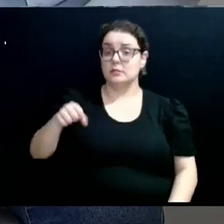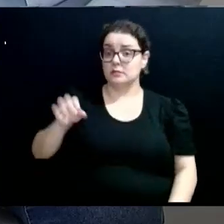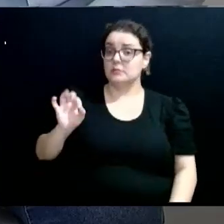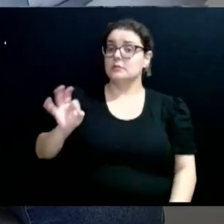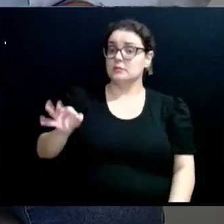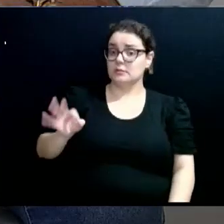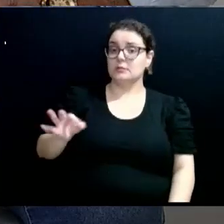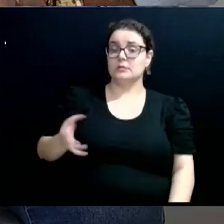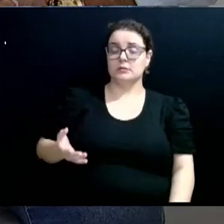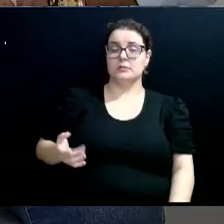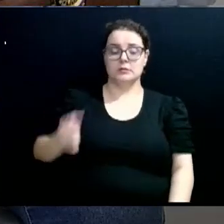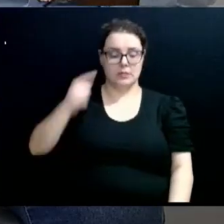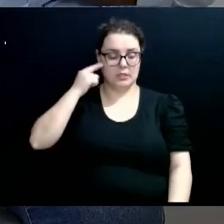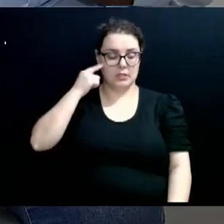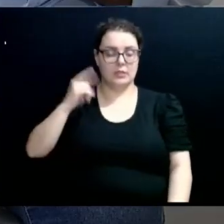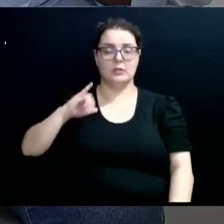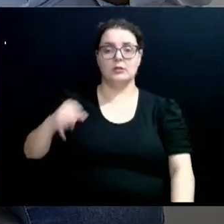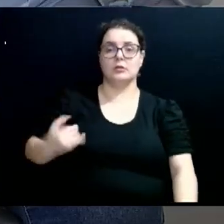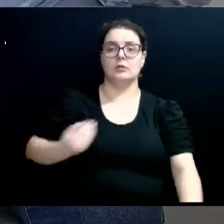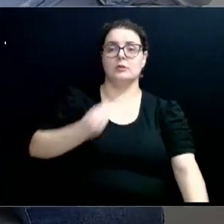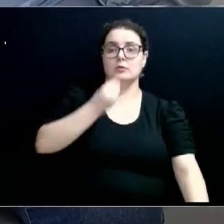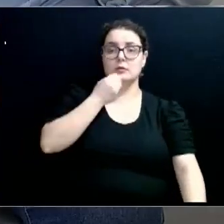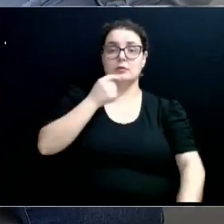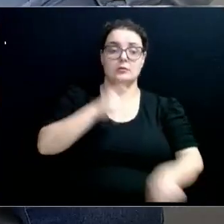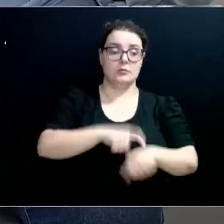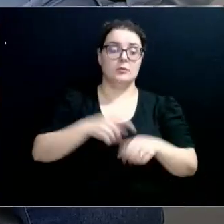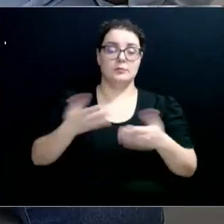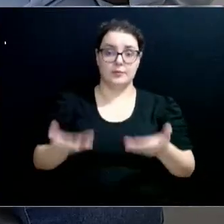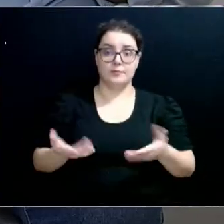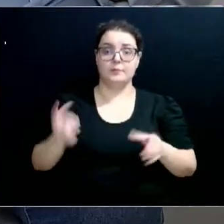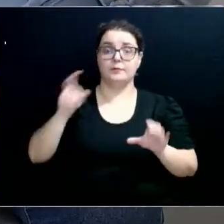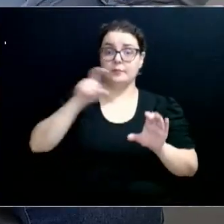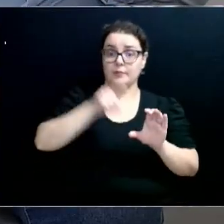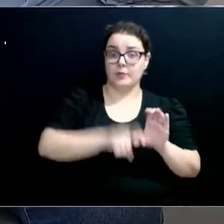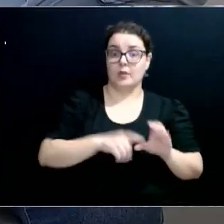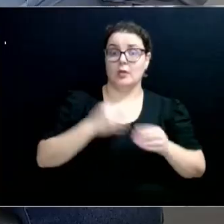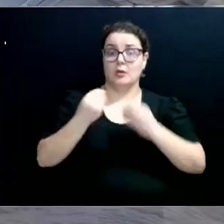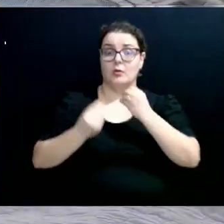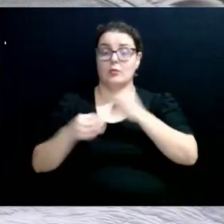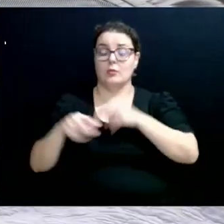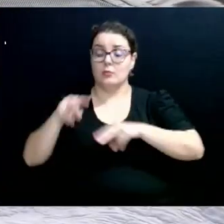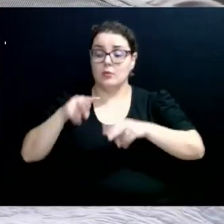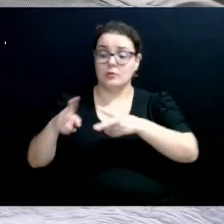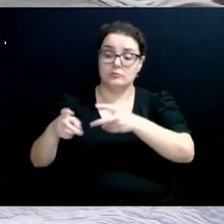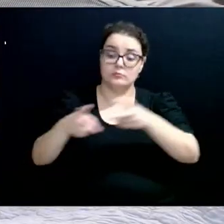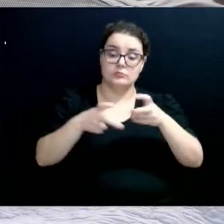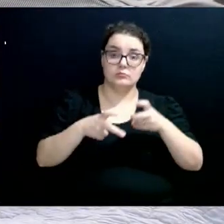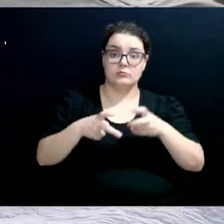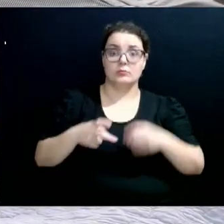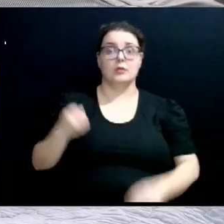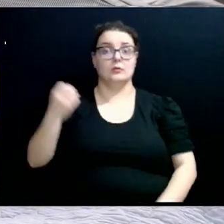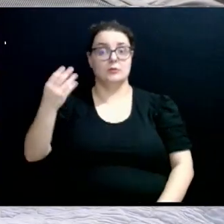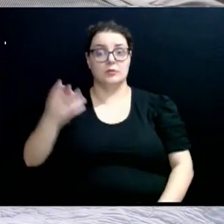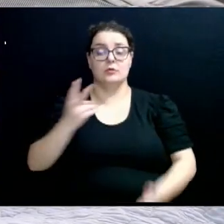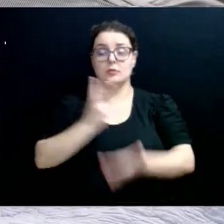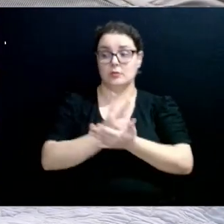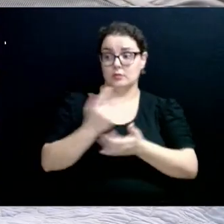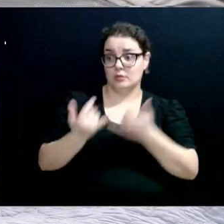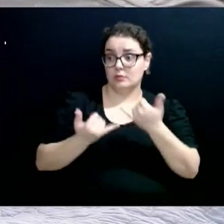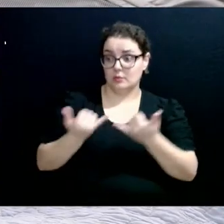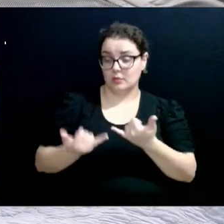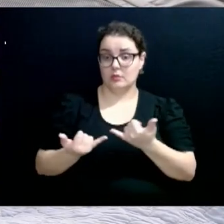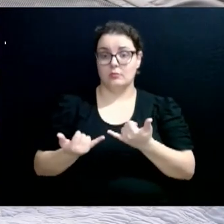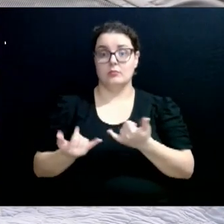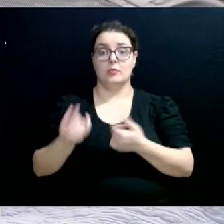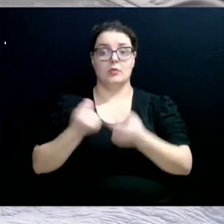né? Sem dúvida, né? A ideia de aproveitar bem esse momento depende muito de como a gente olha para a viagem. Eu